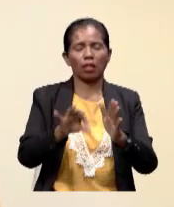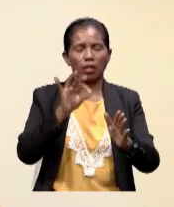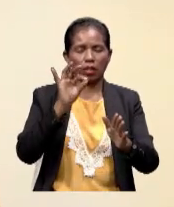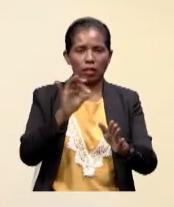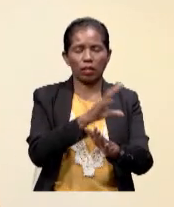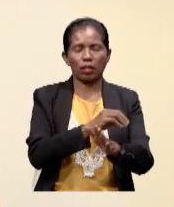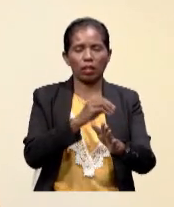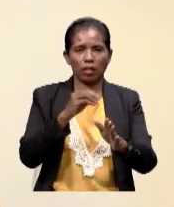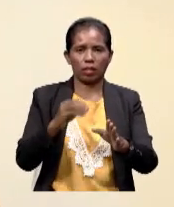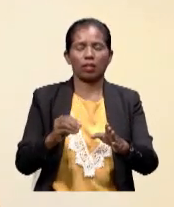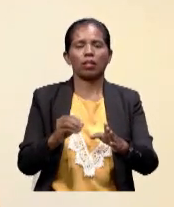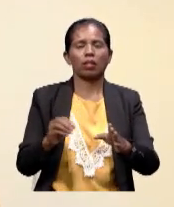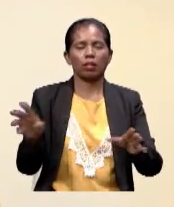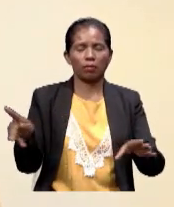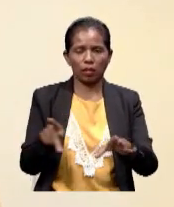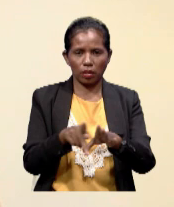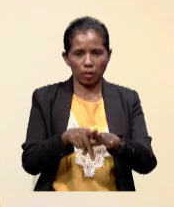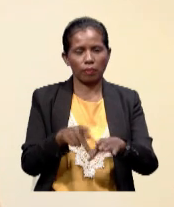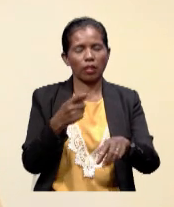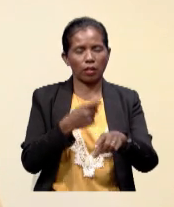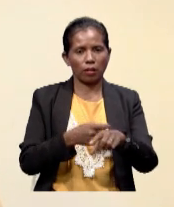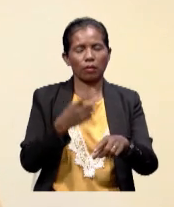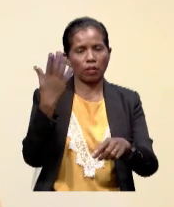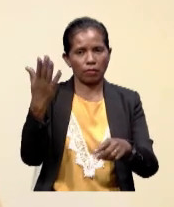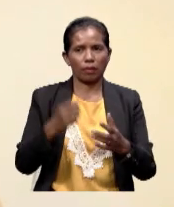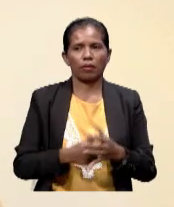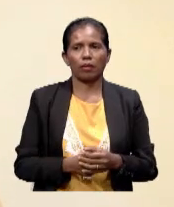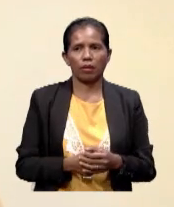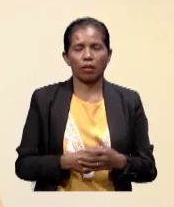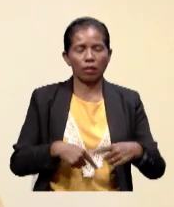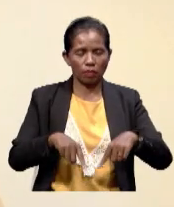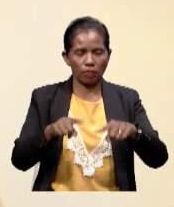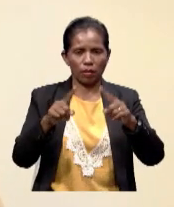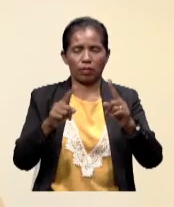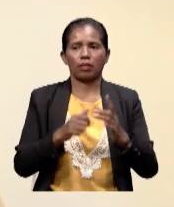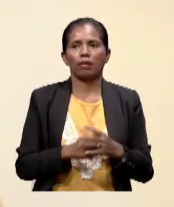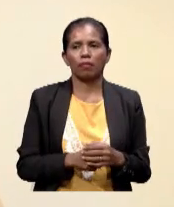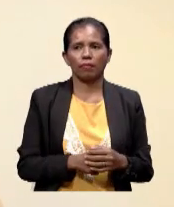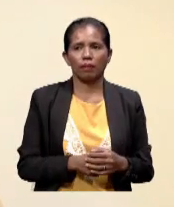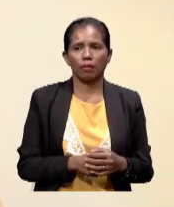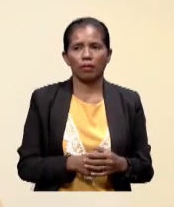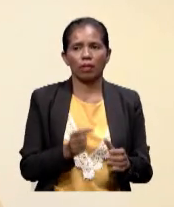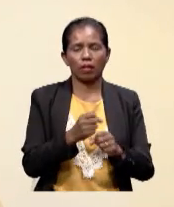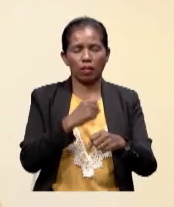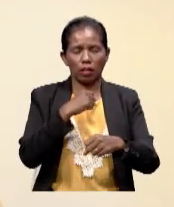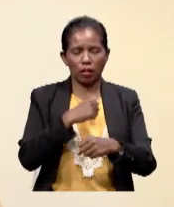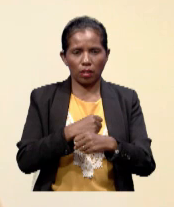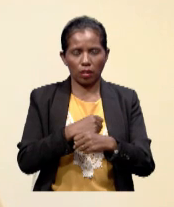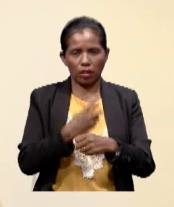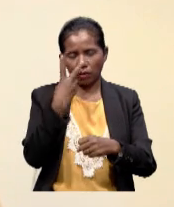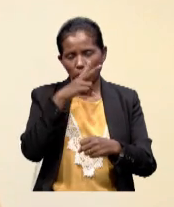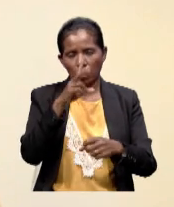Economic Forum atu partisipa i eventu dane. Antau ba prahodi halo lobby liliu